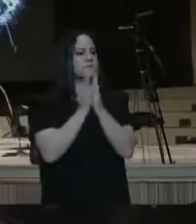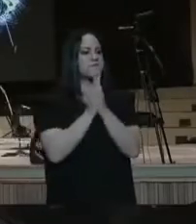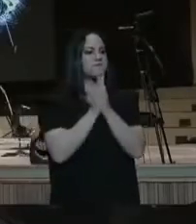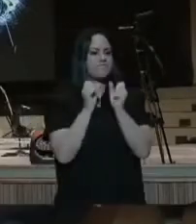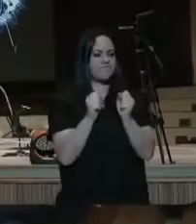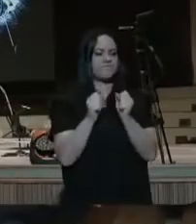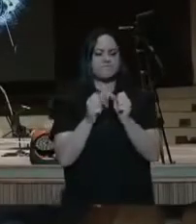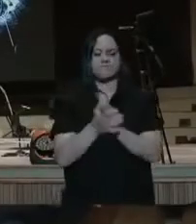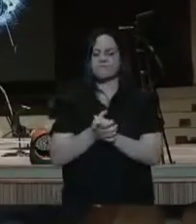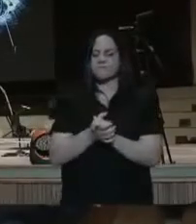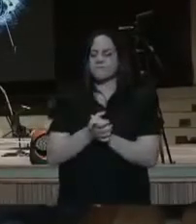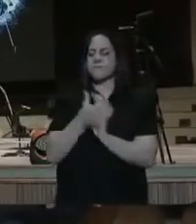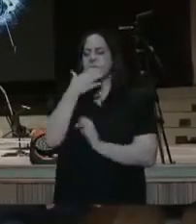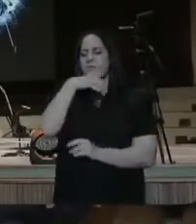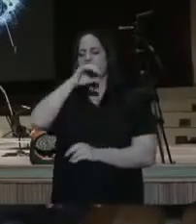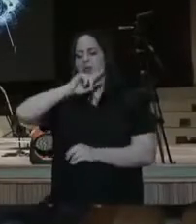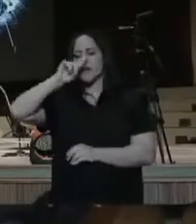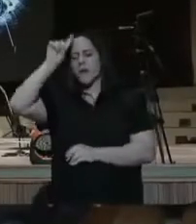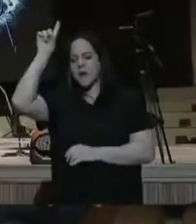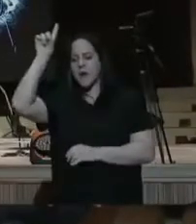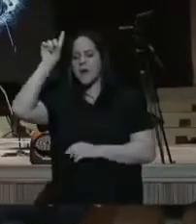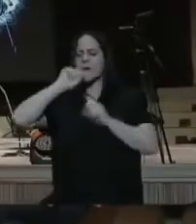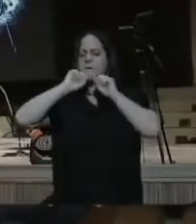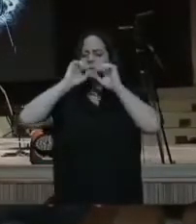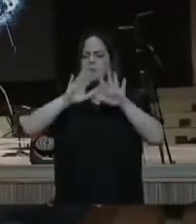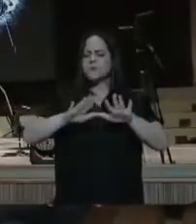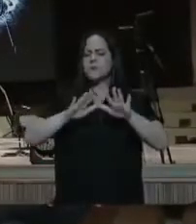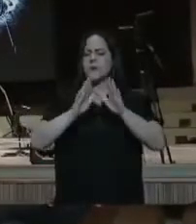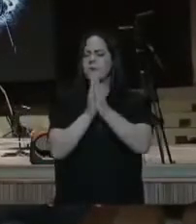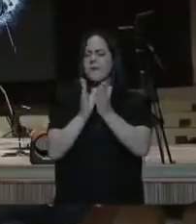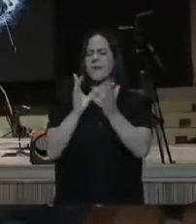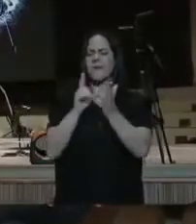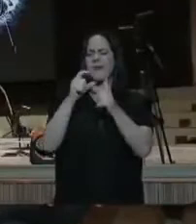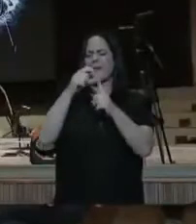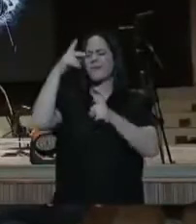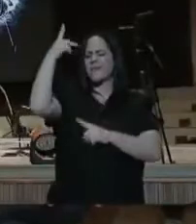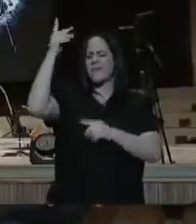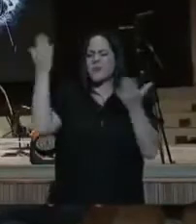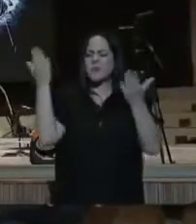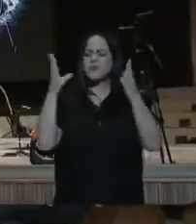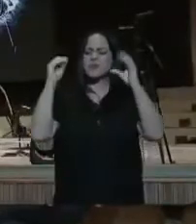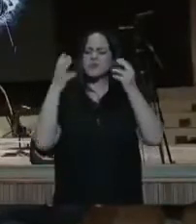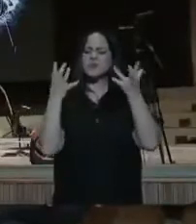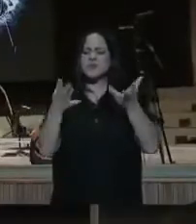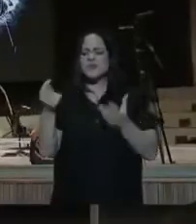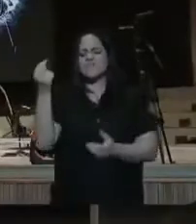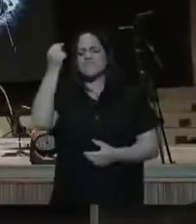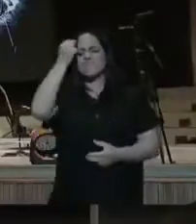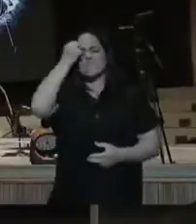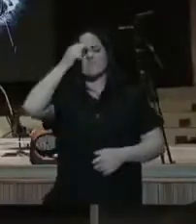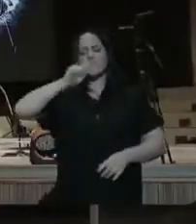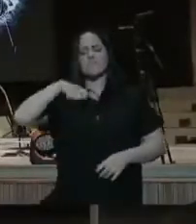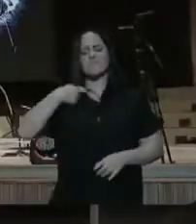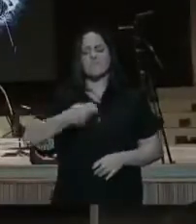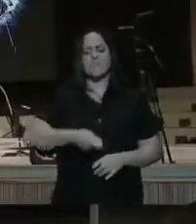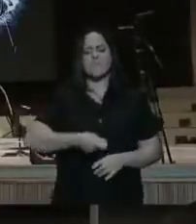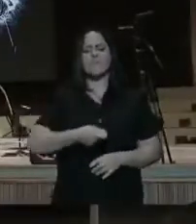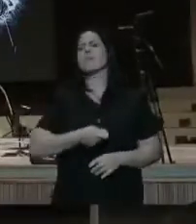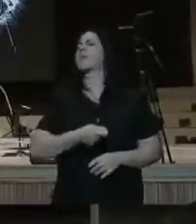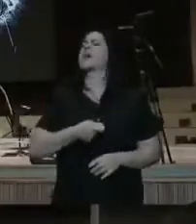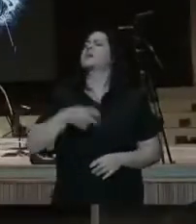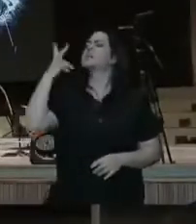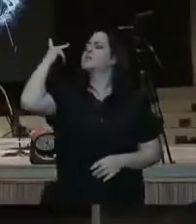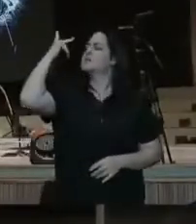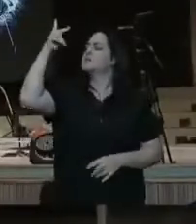nós mostremos pai amado e se a tua palavra senhor nessa noite é nela que nós queremos meditar pai o deus na